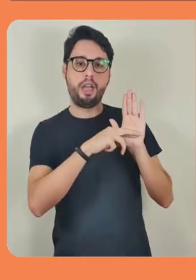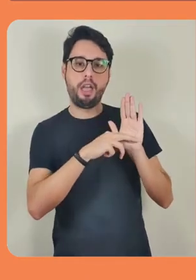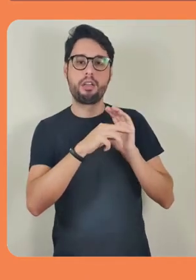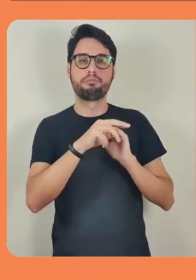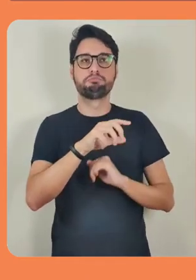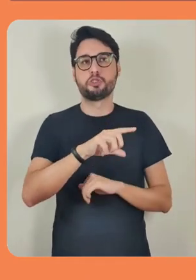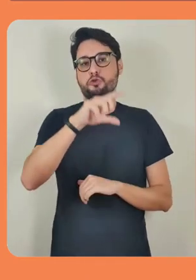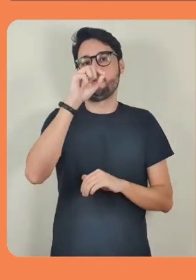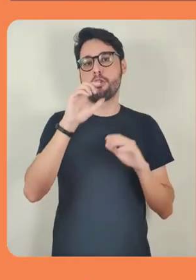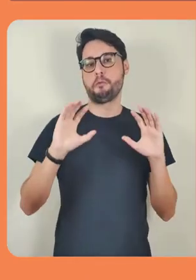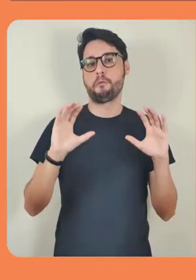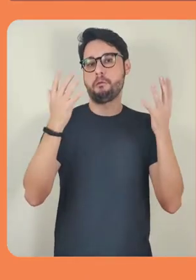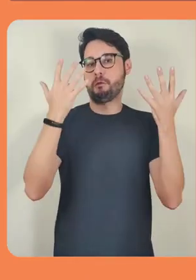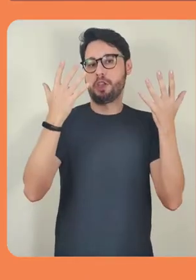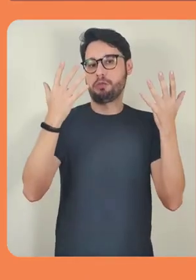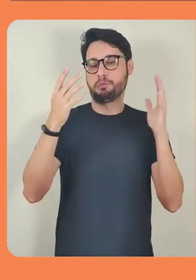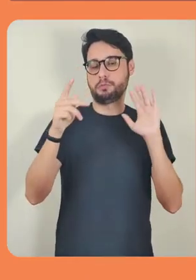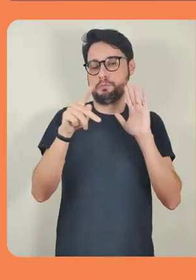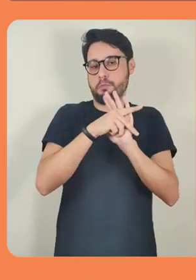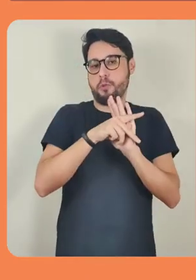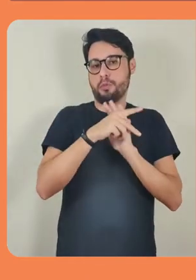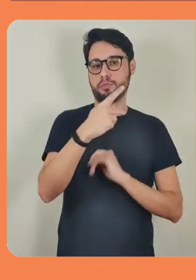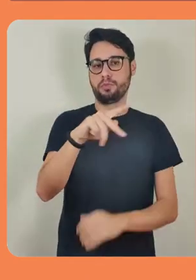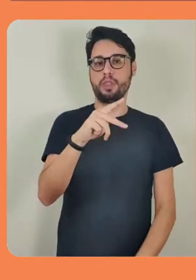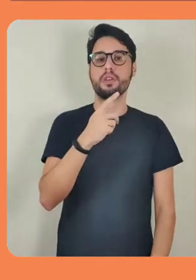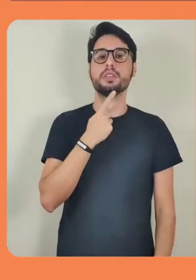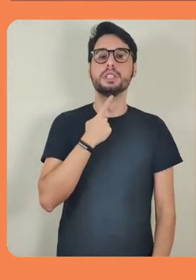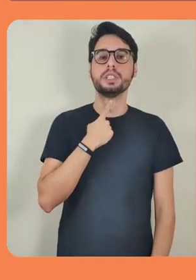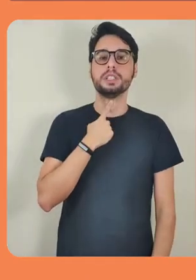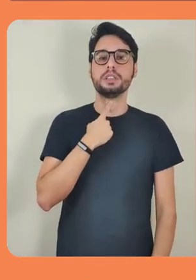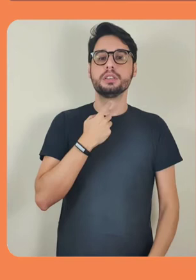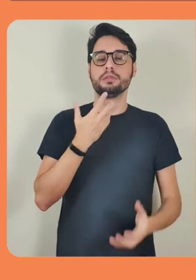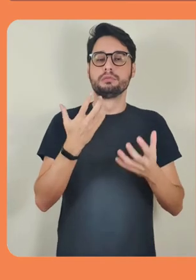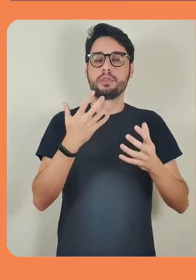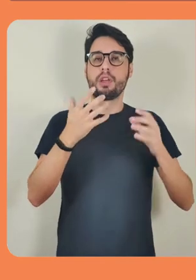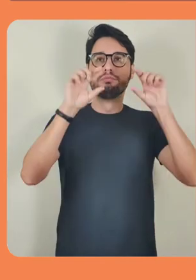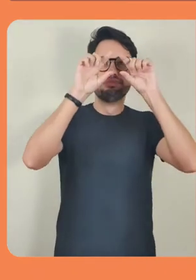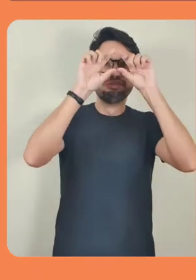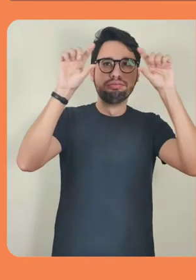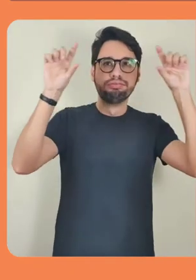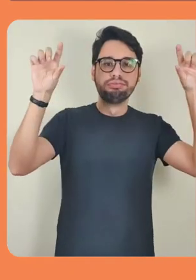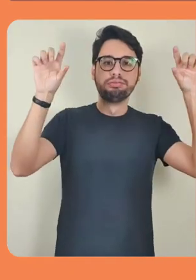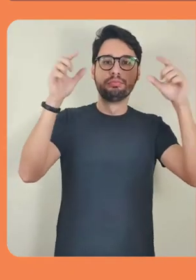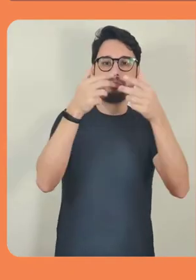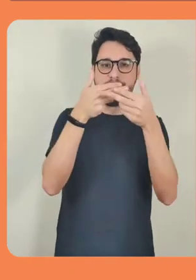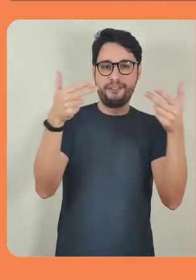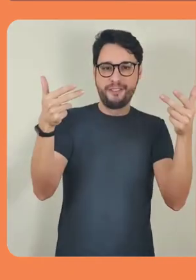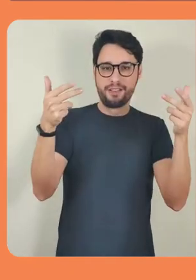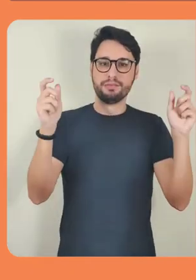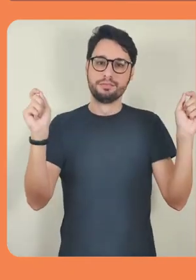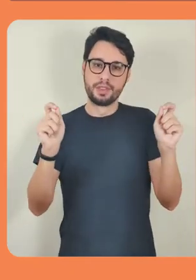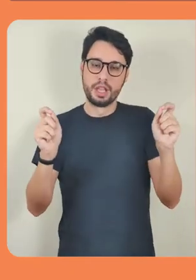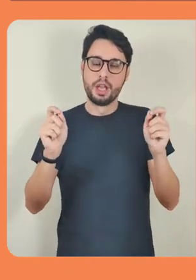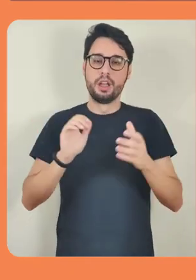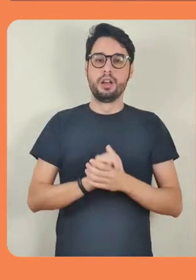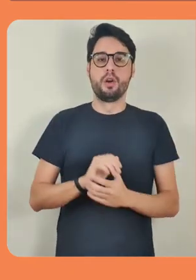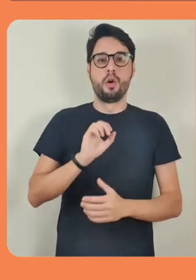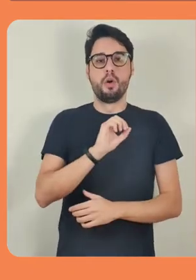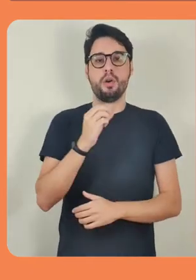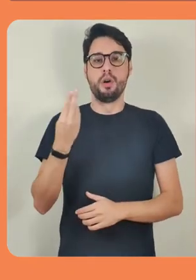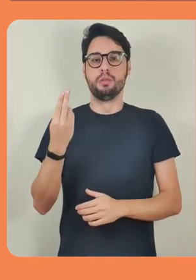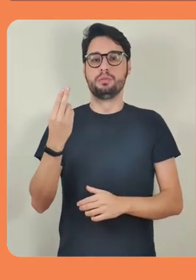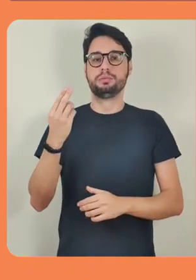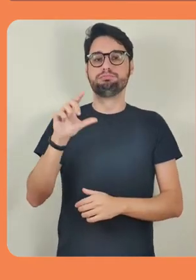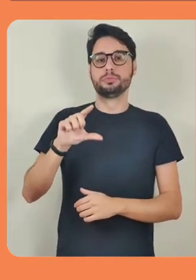criar outros outras condições para ele ganhar 10 pontos é escolhendo um evento específico que é exatamente